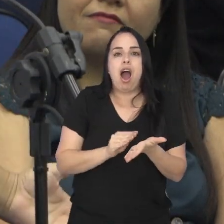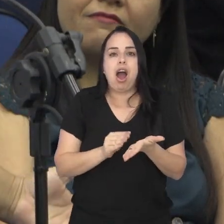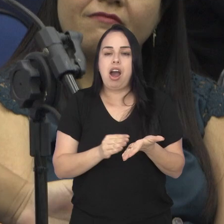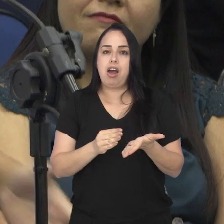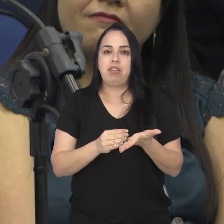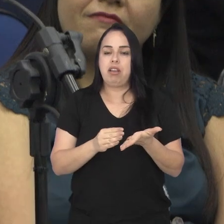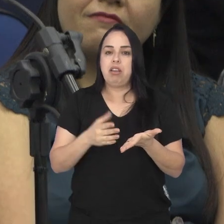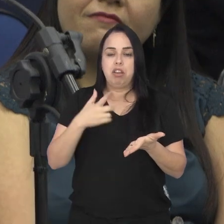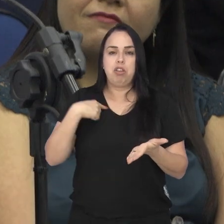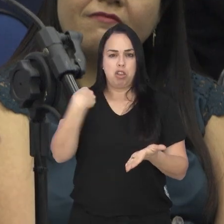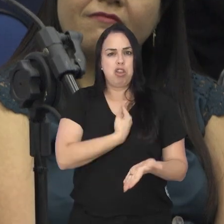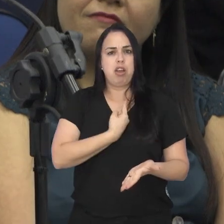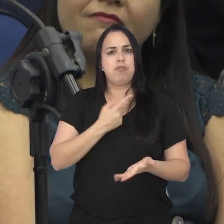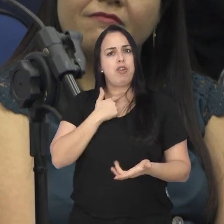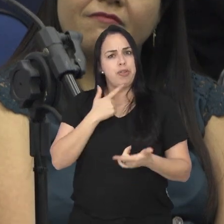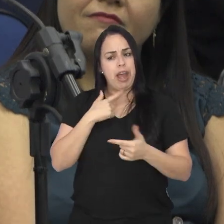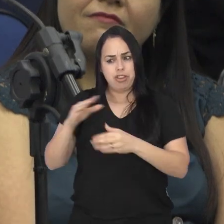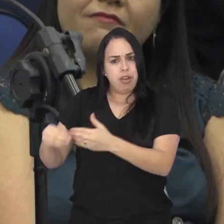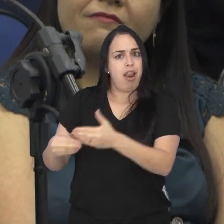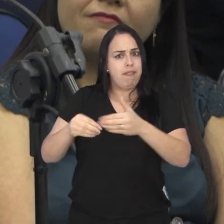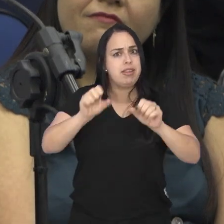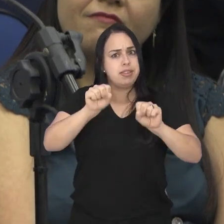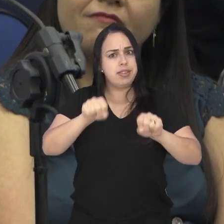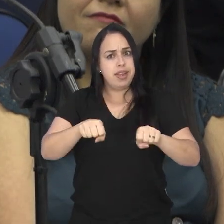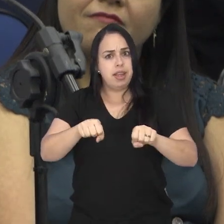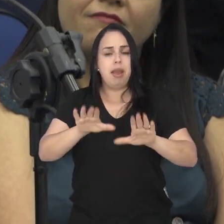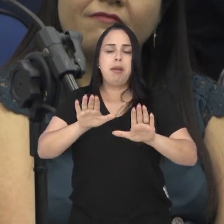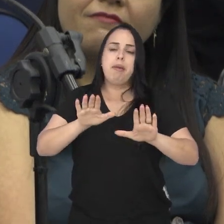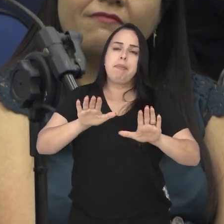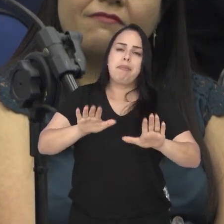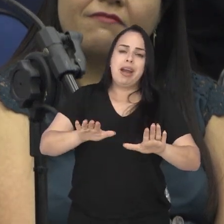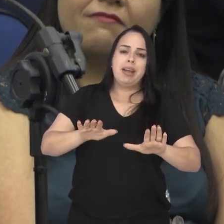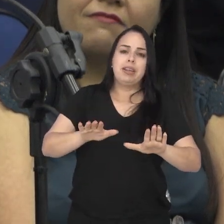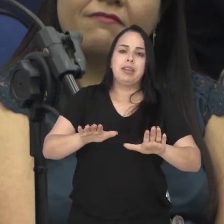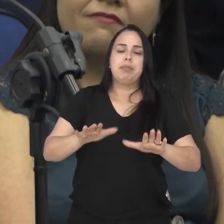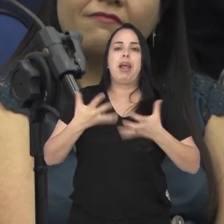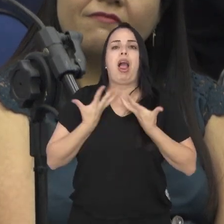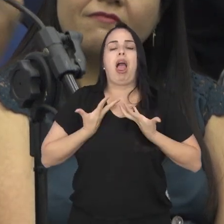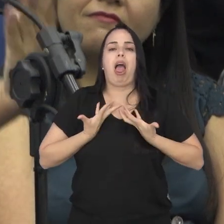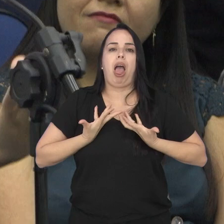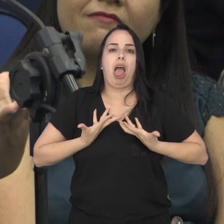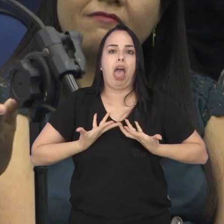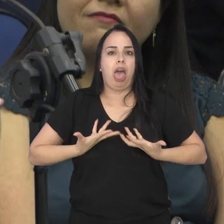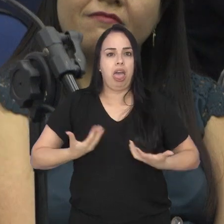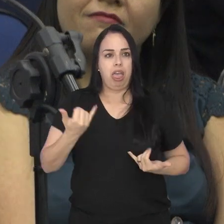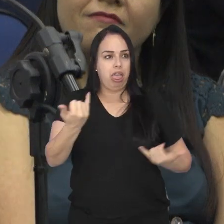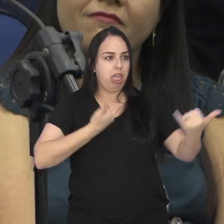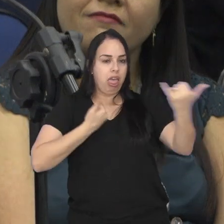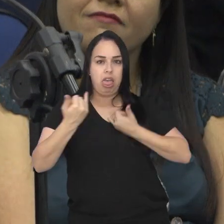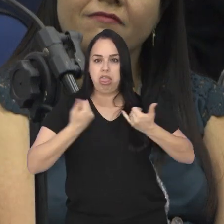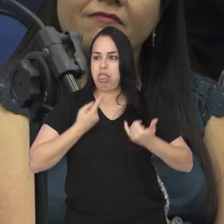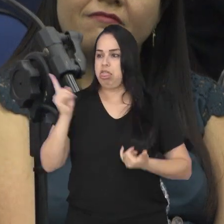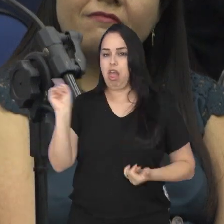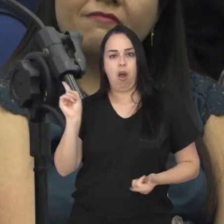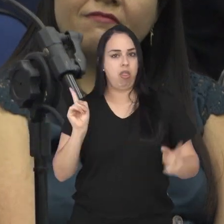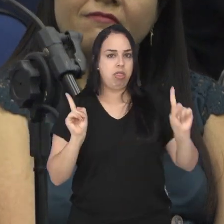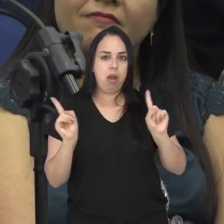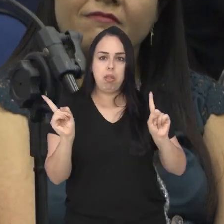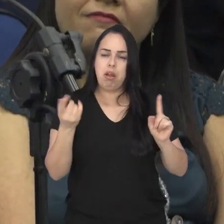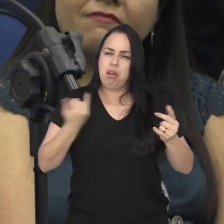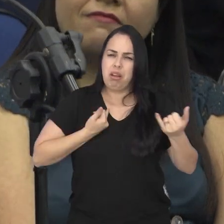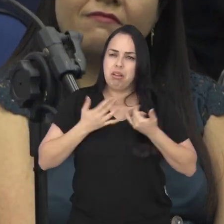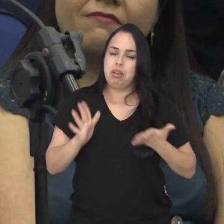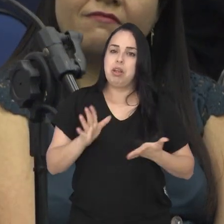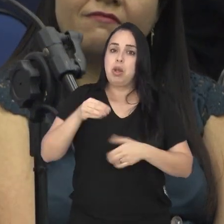ou Patrícia de boa vontade da gente infelizmente a gente saturada de ouvir não e